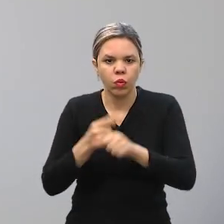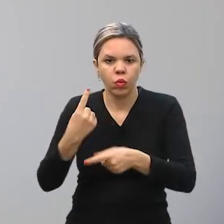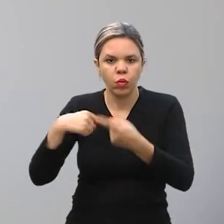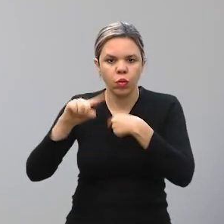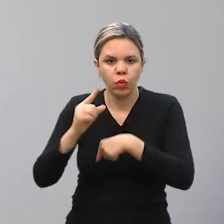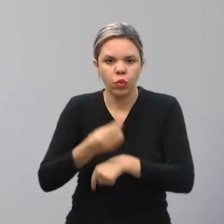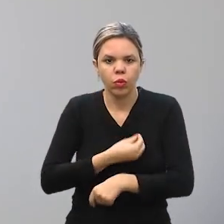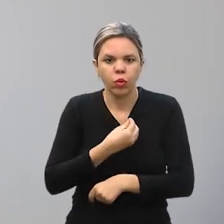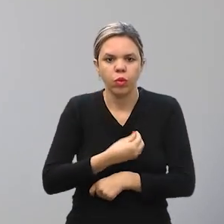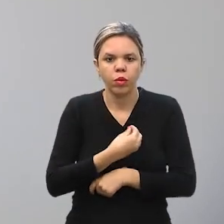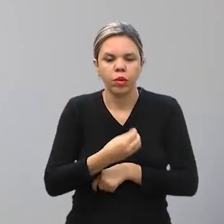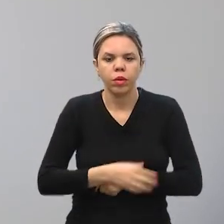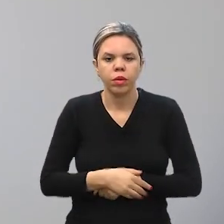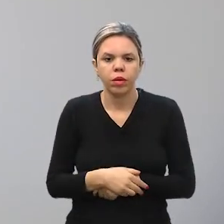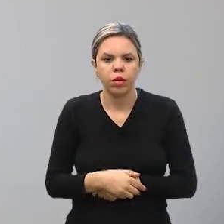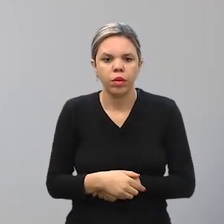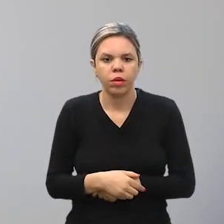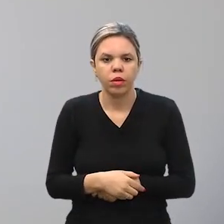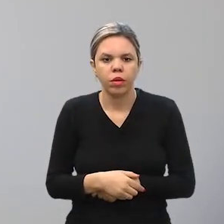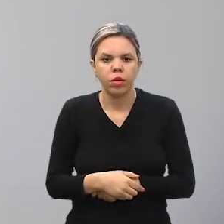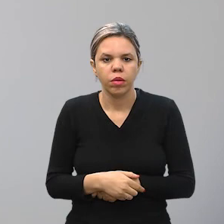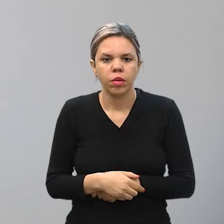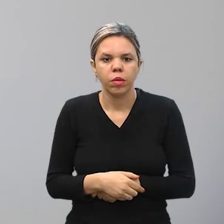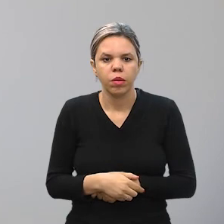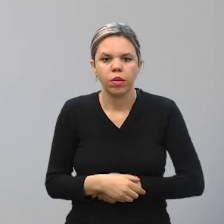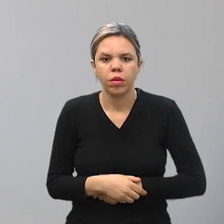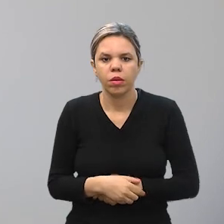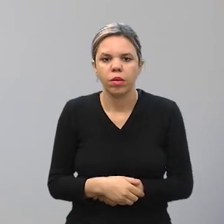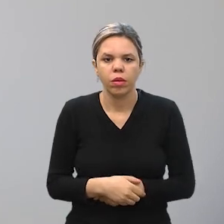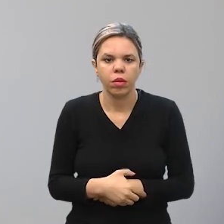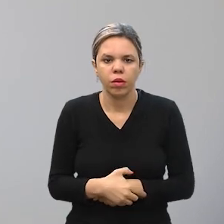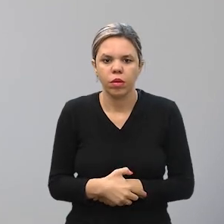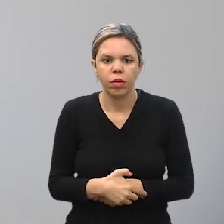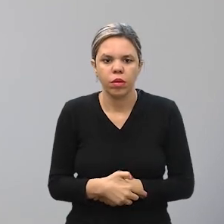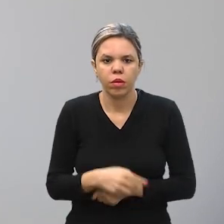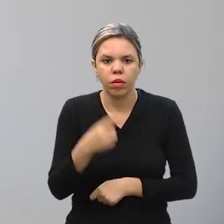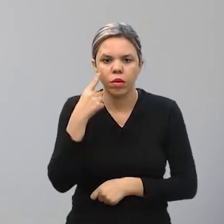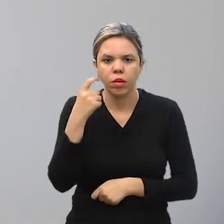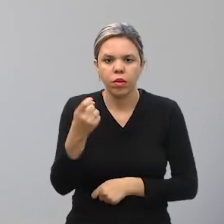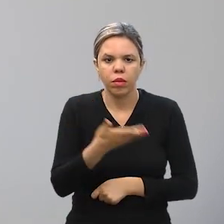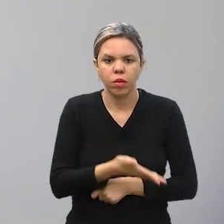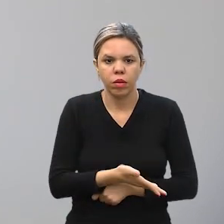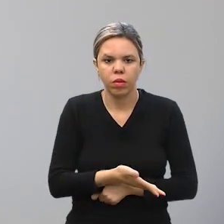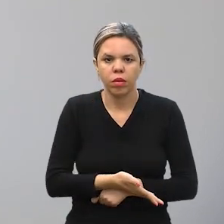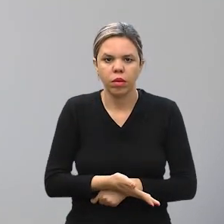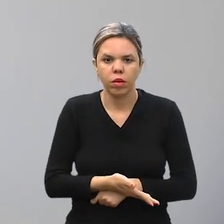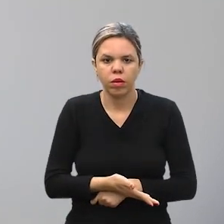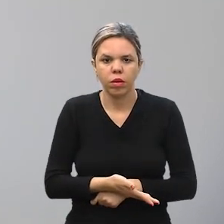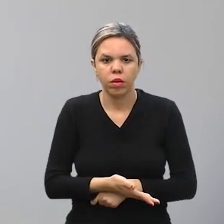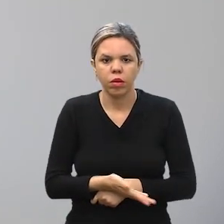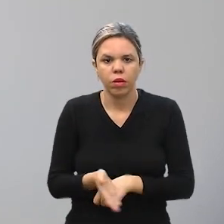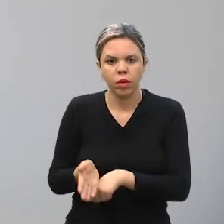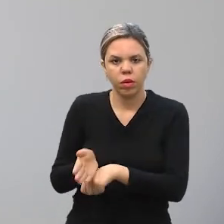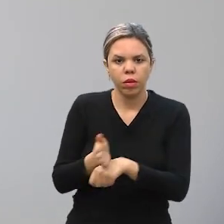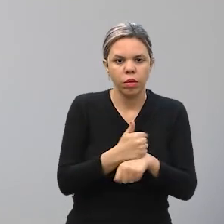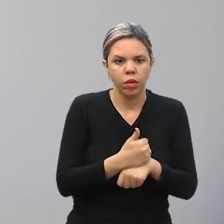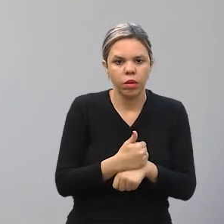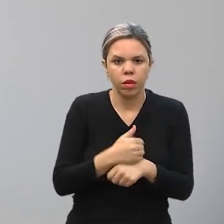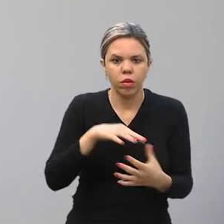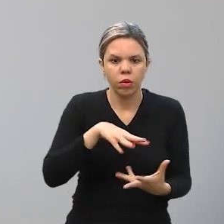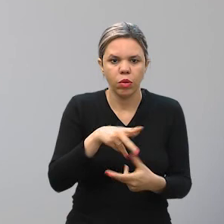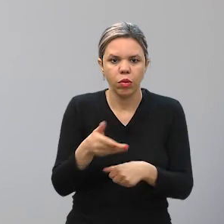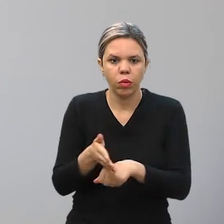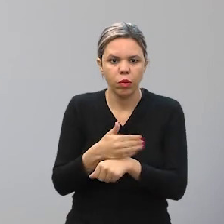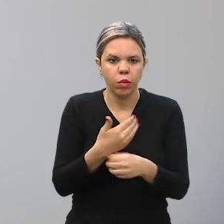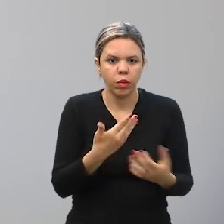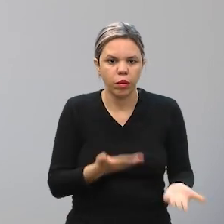vida. Uma reviravolta que é interessante. Antes, o mundo